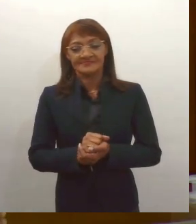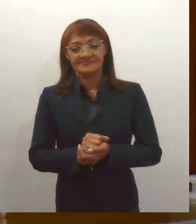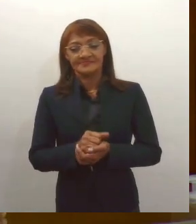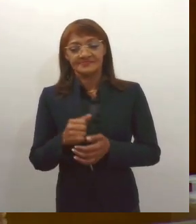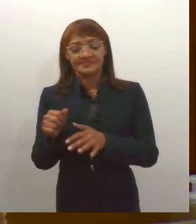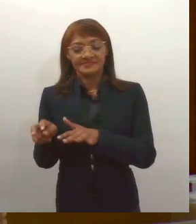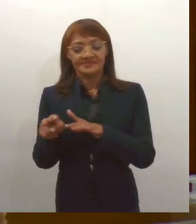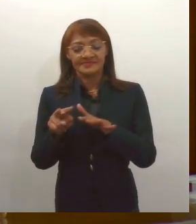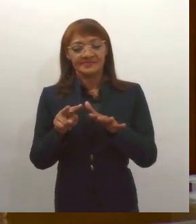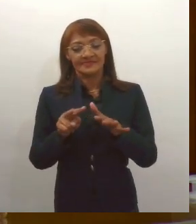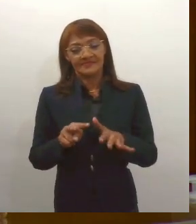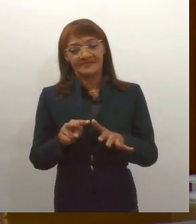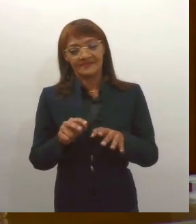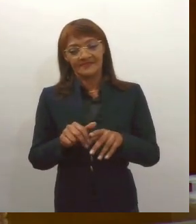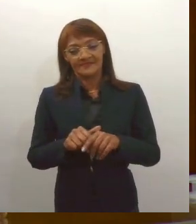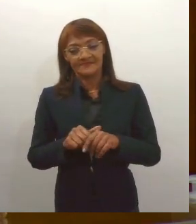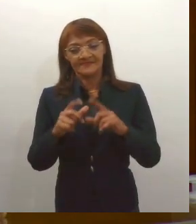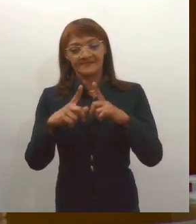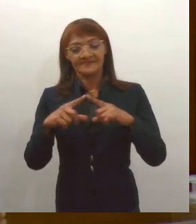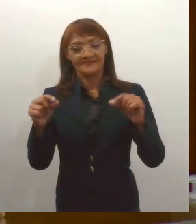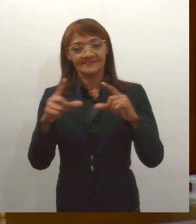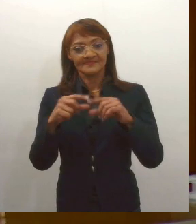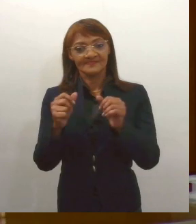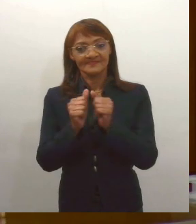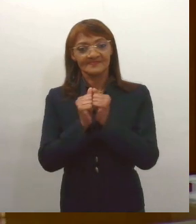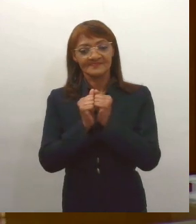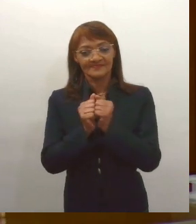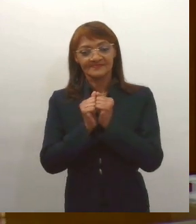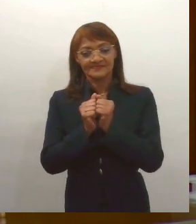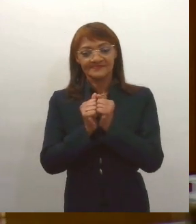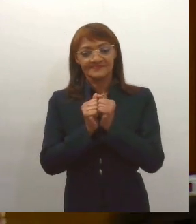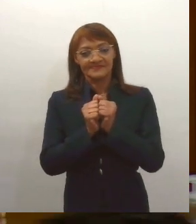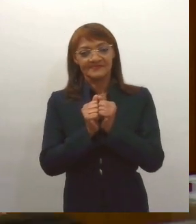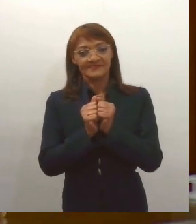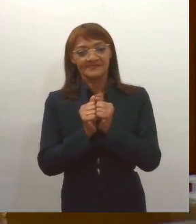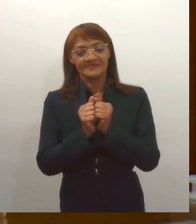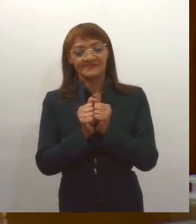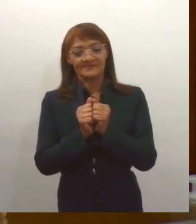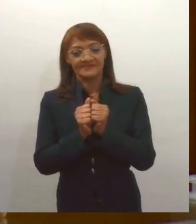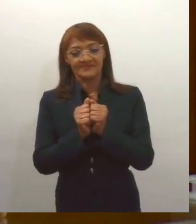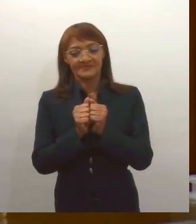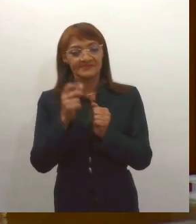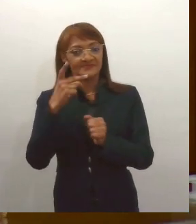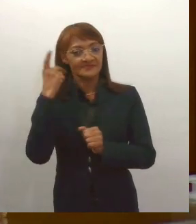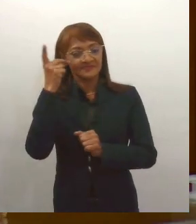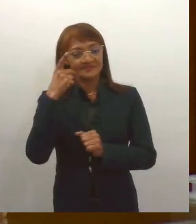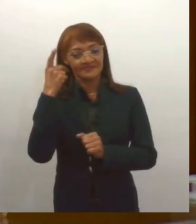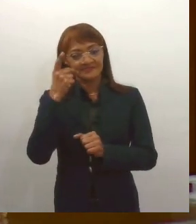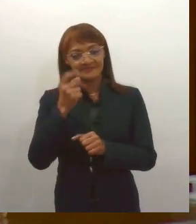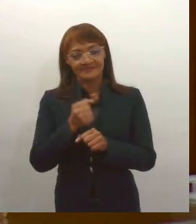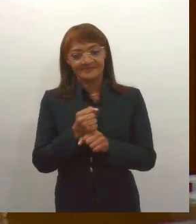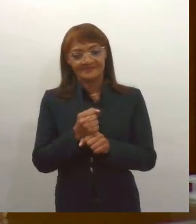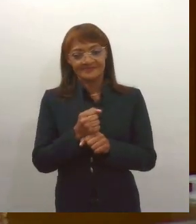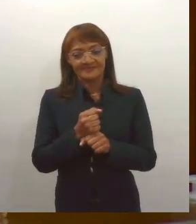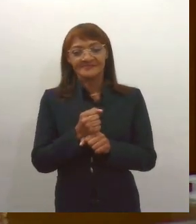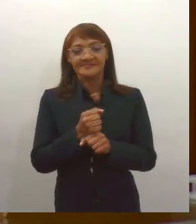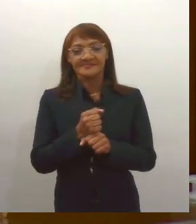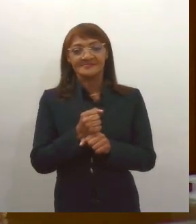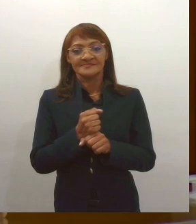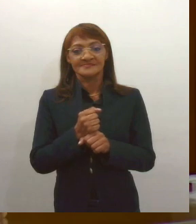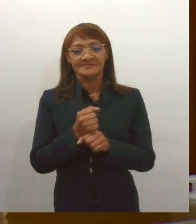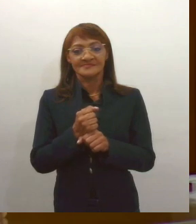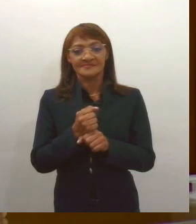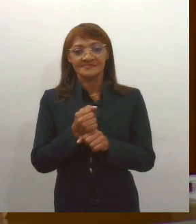o deputado e algumas conquistas notadamente para Itabaiana e para o Agreste há de se